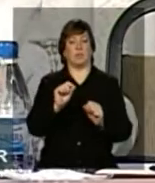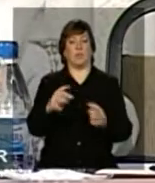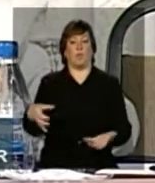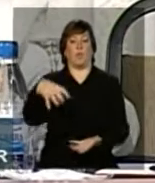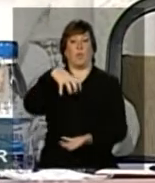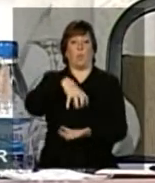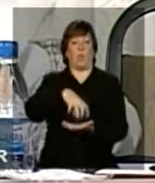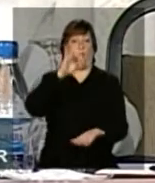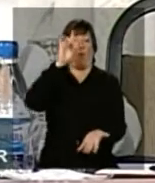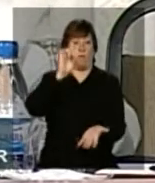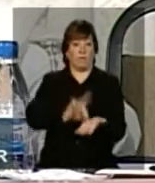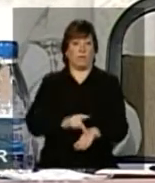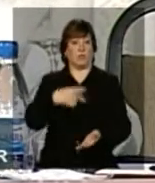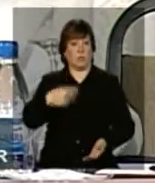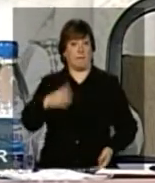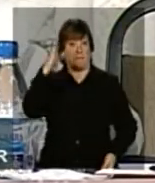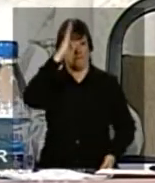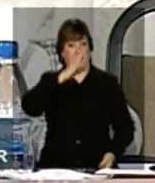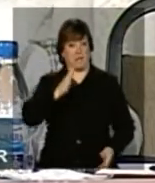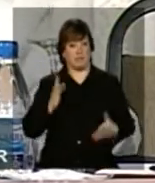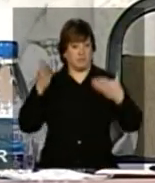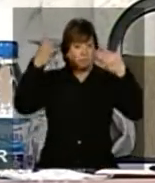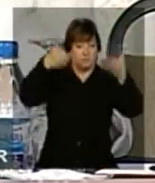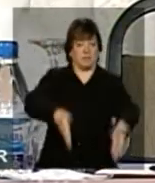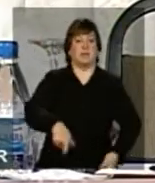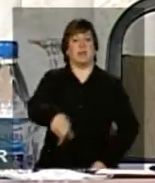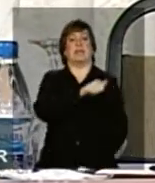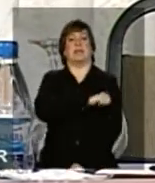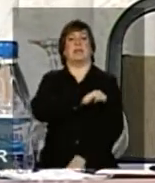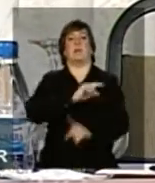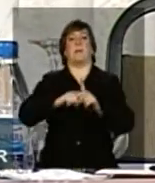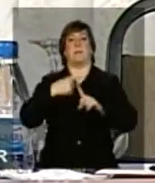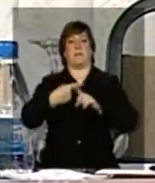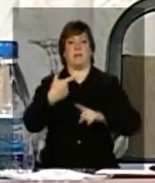delegação oficial do Brasil na Rio Mais 20.